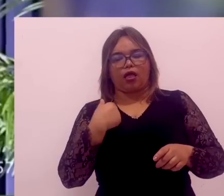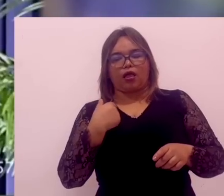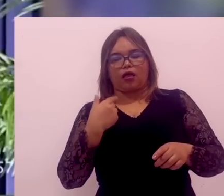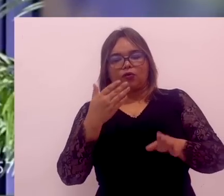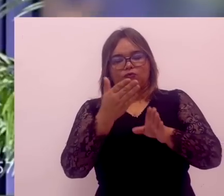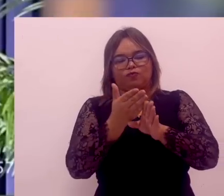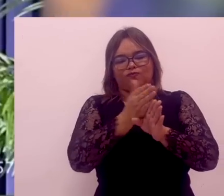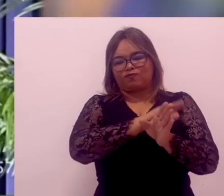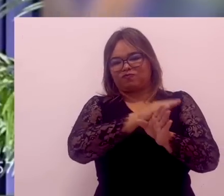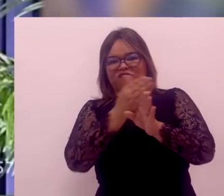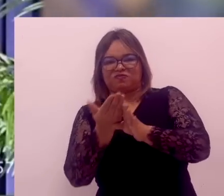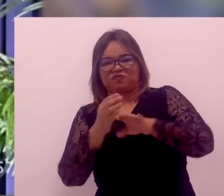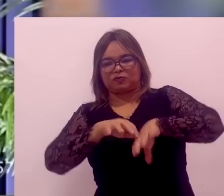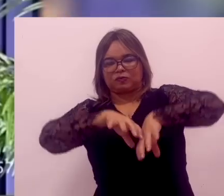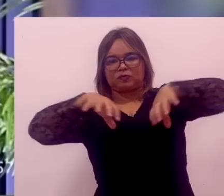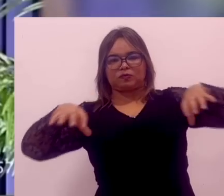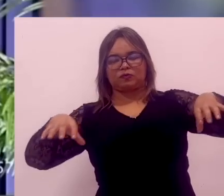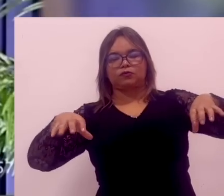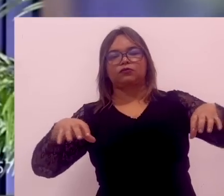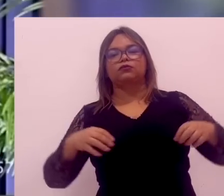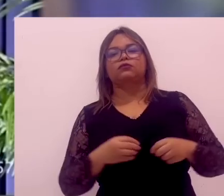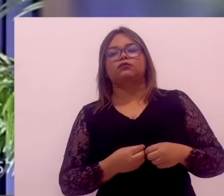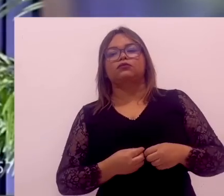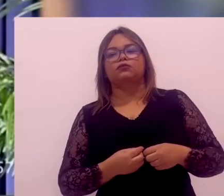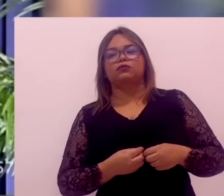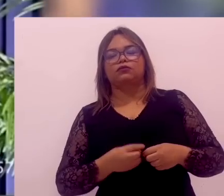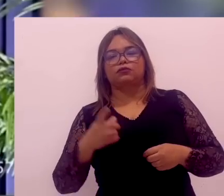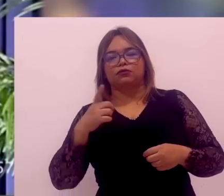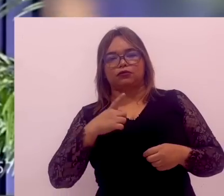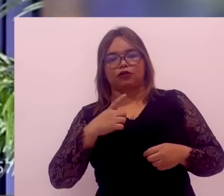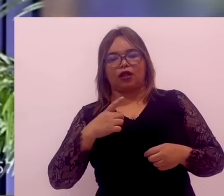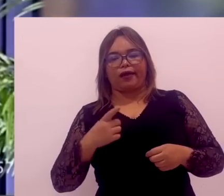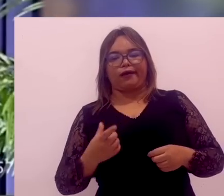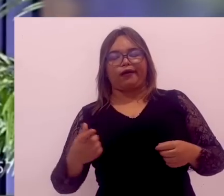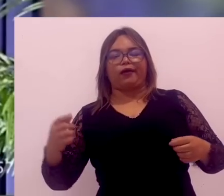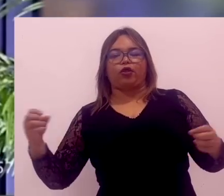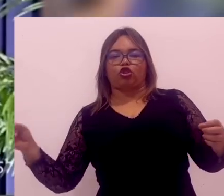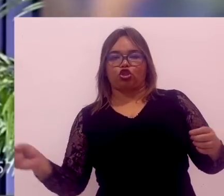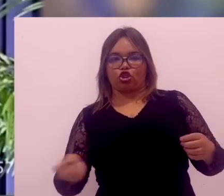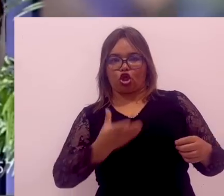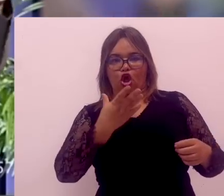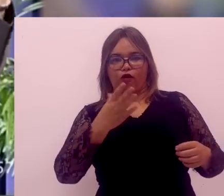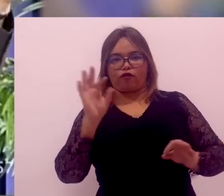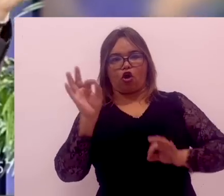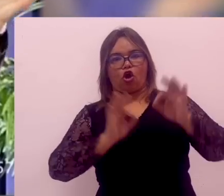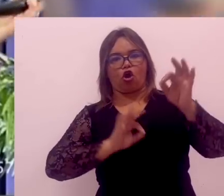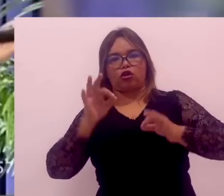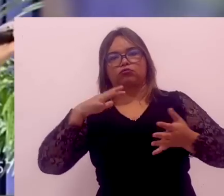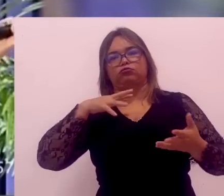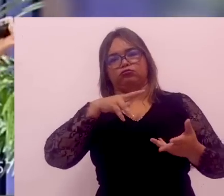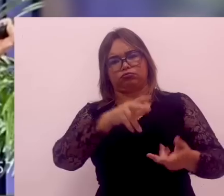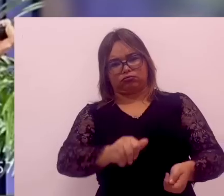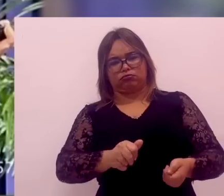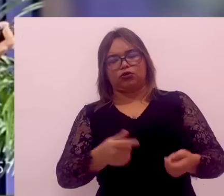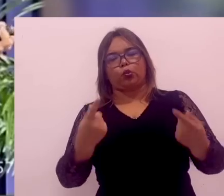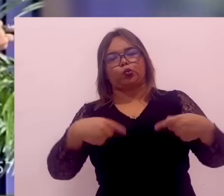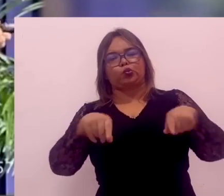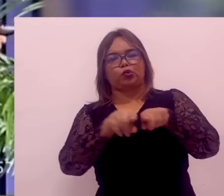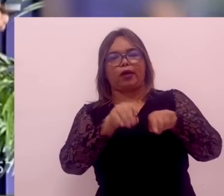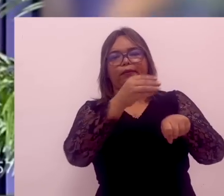nova ordem mundial. Então, para unir as raças, a melhor coisa a fazer é criar caos entre as raças,